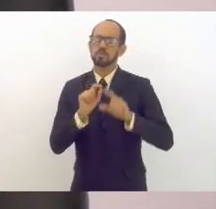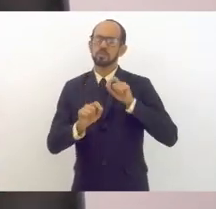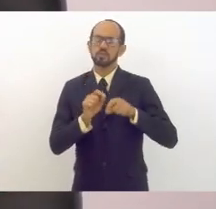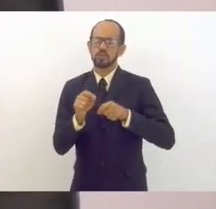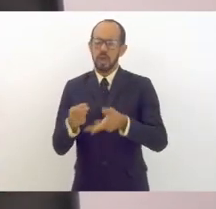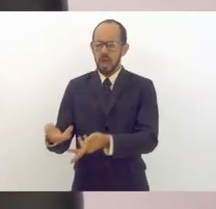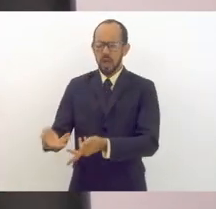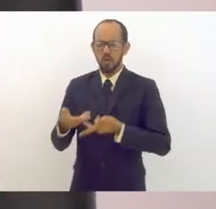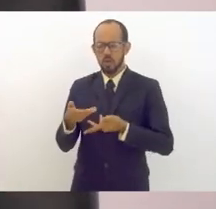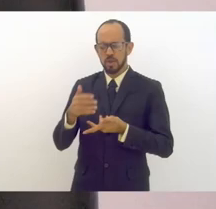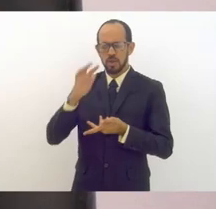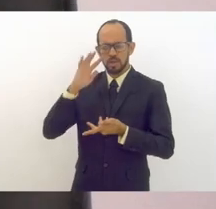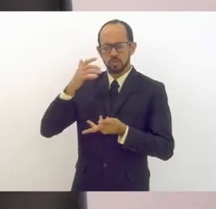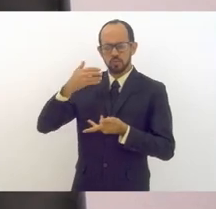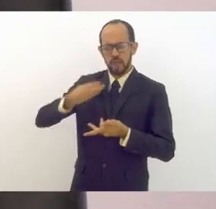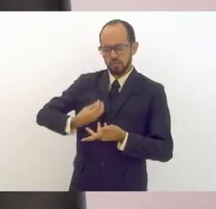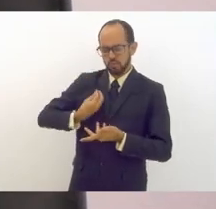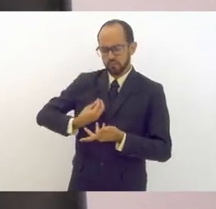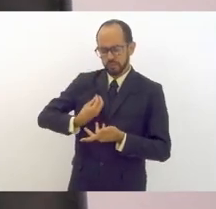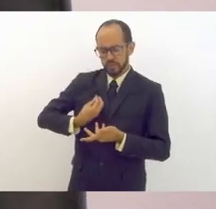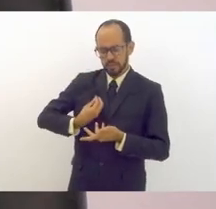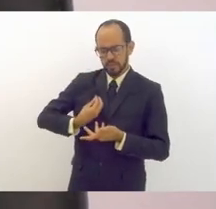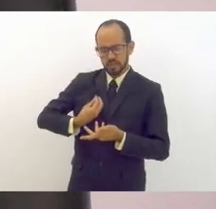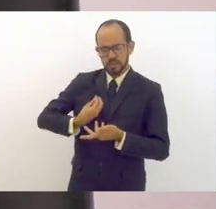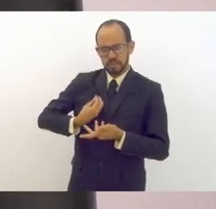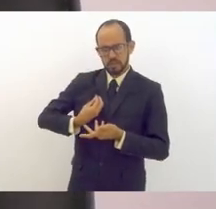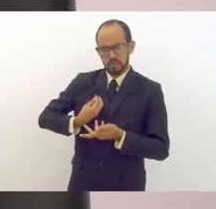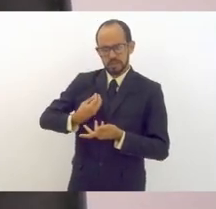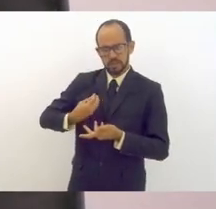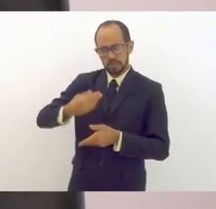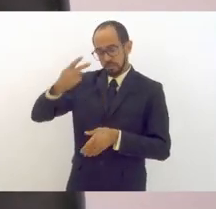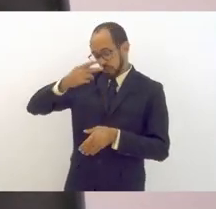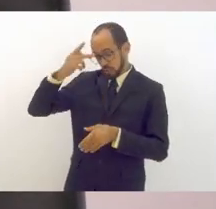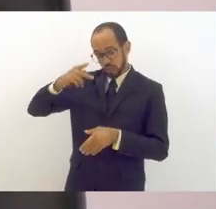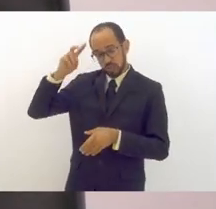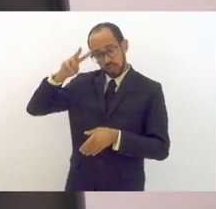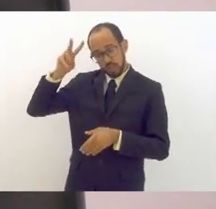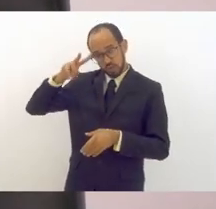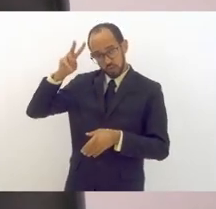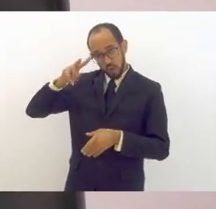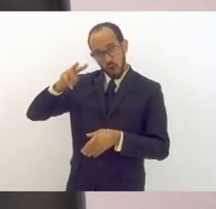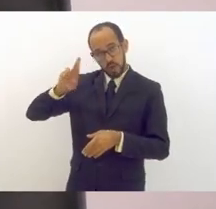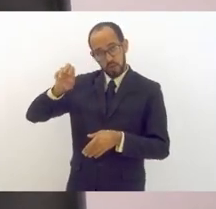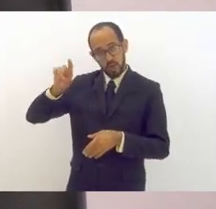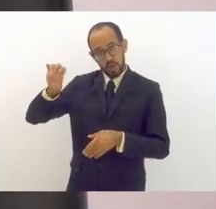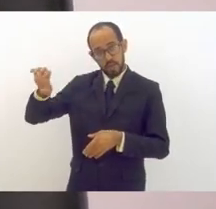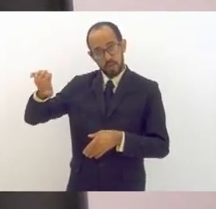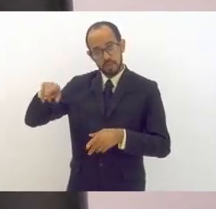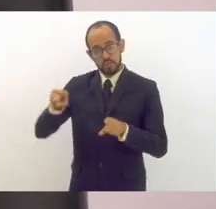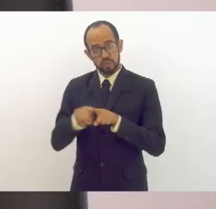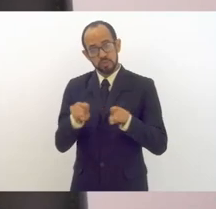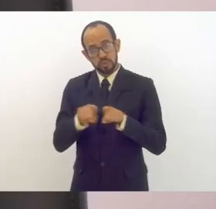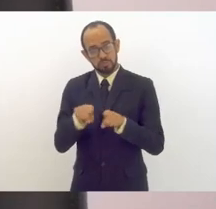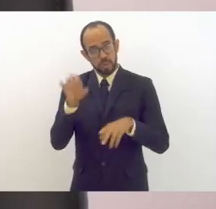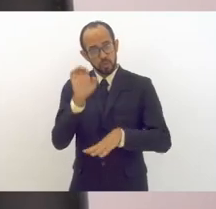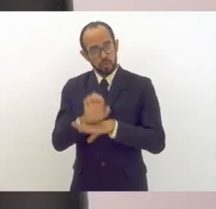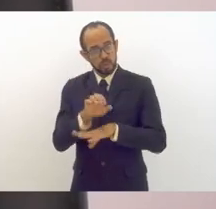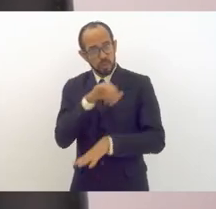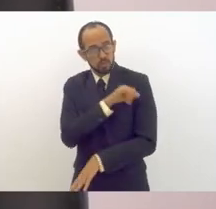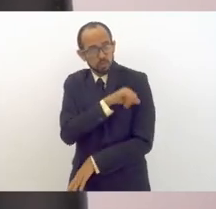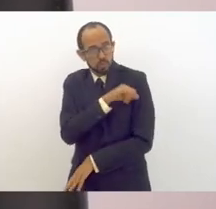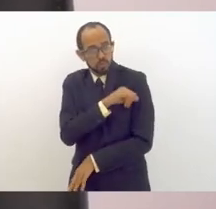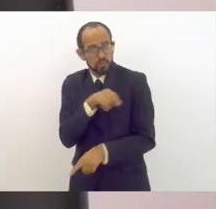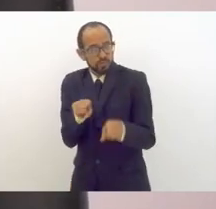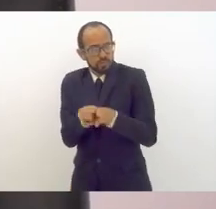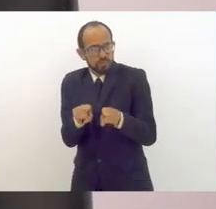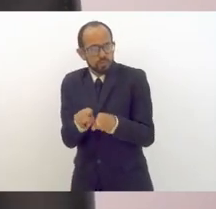acolher e resolver a vida desses e dessas que têm uma história com essa rede, têm uma história com esse Estado e têm um